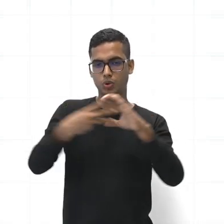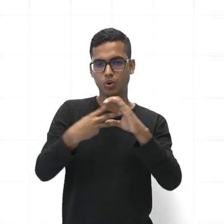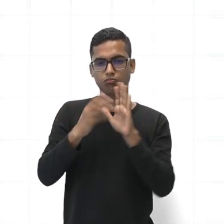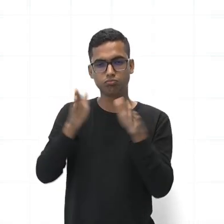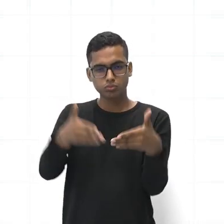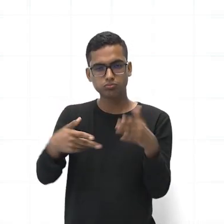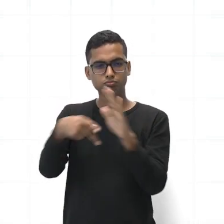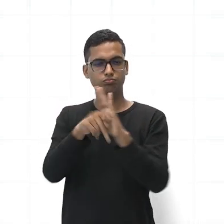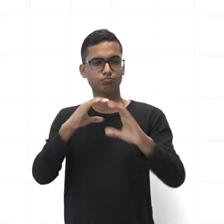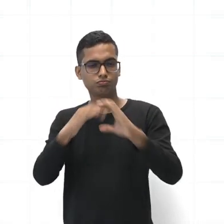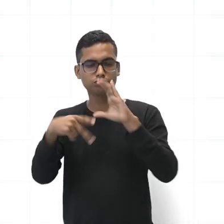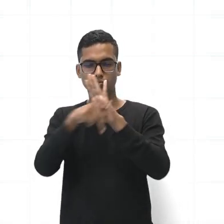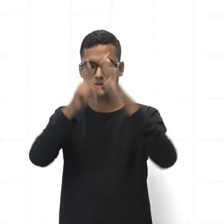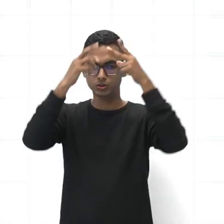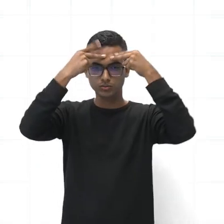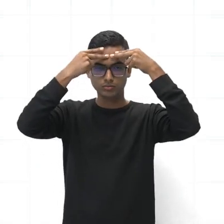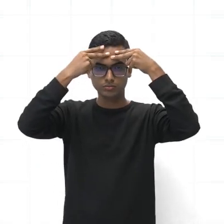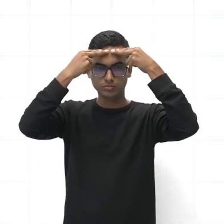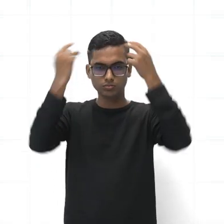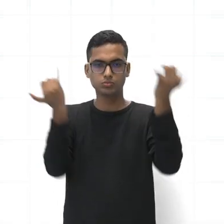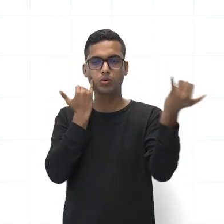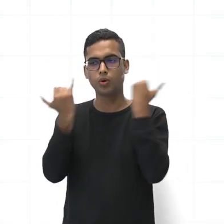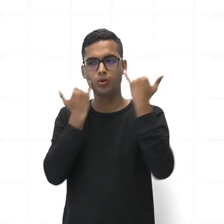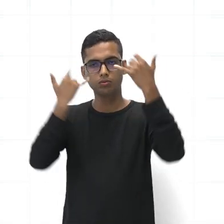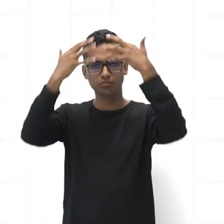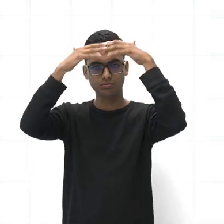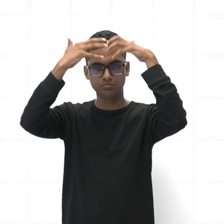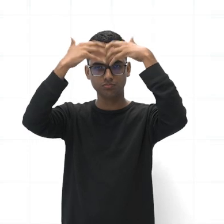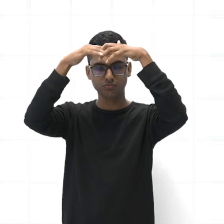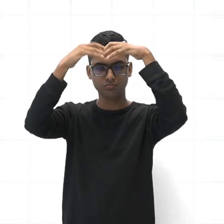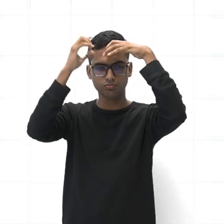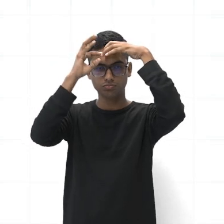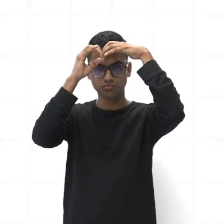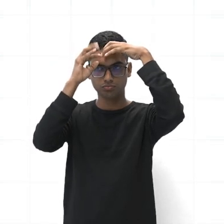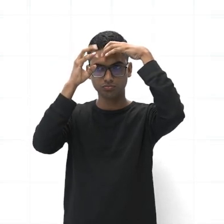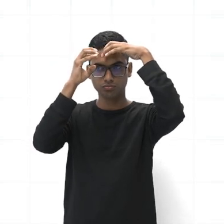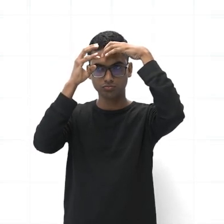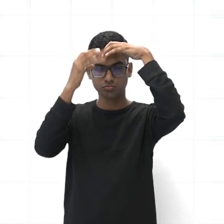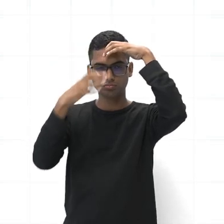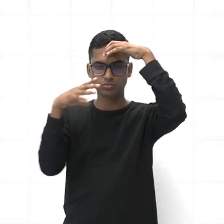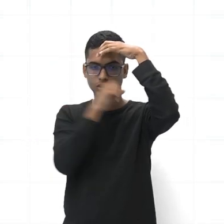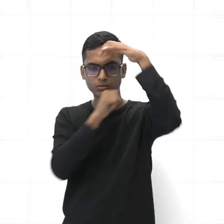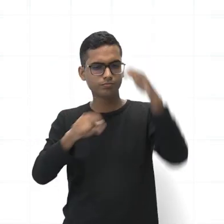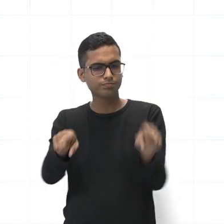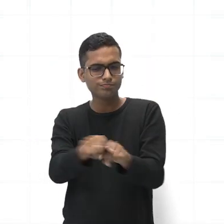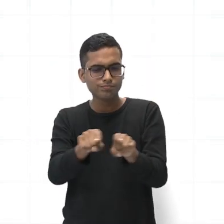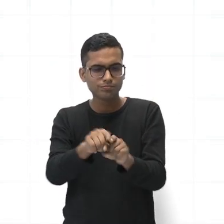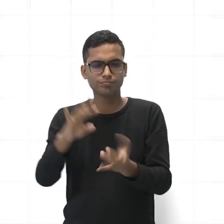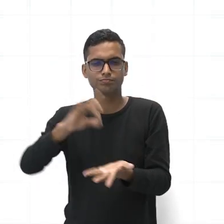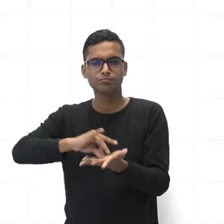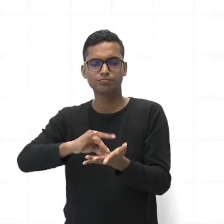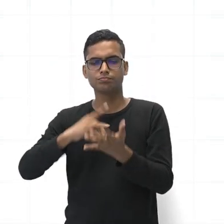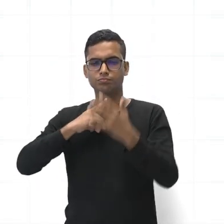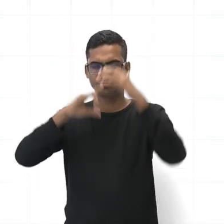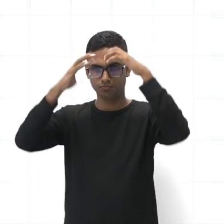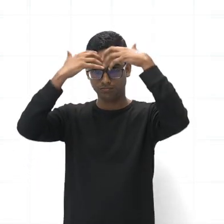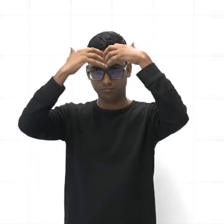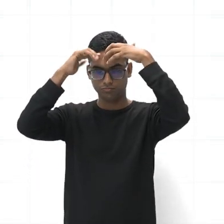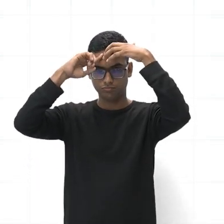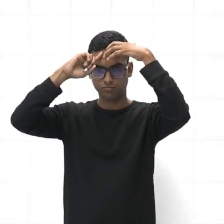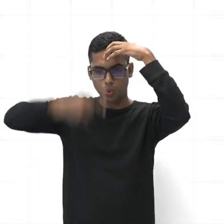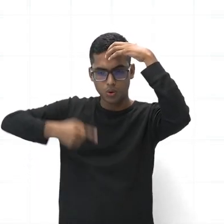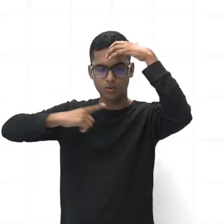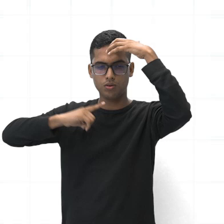comunicação e no processamento de informações, através de uma rede intricada de impulsos elétricos